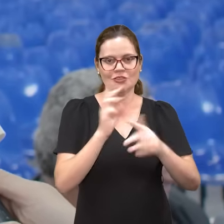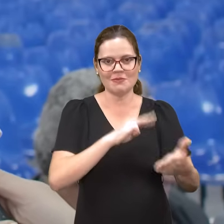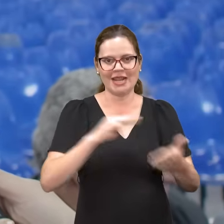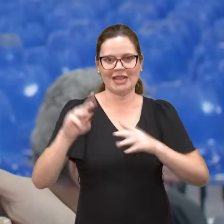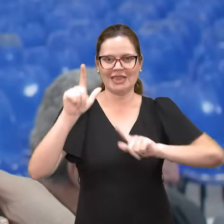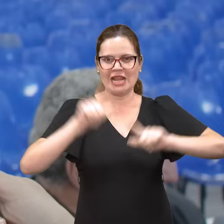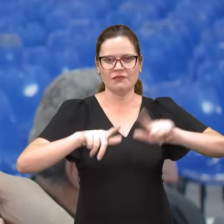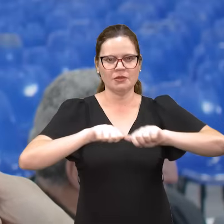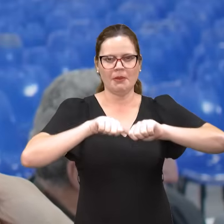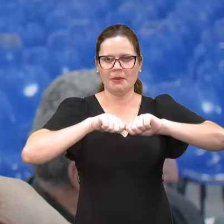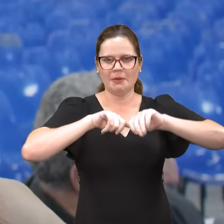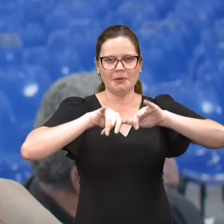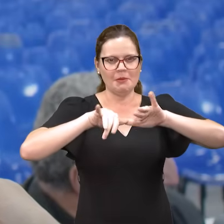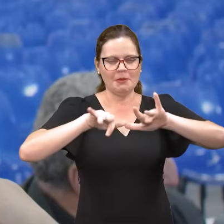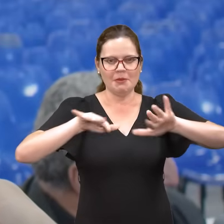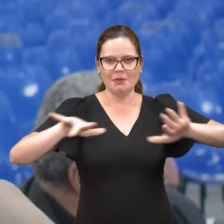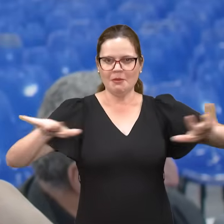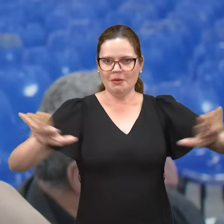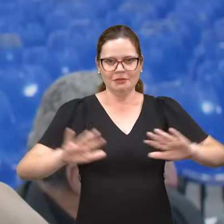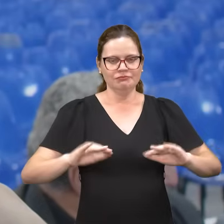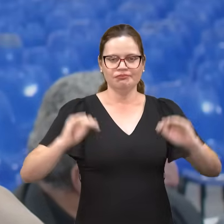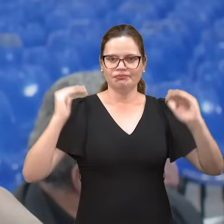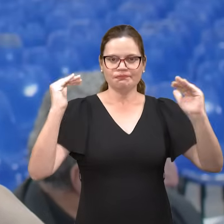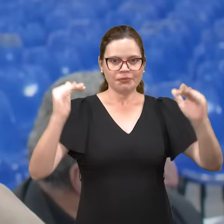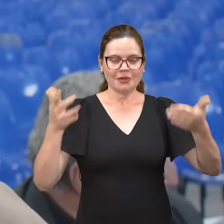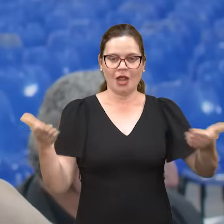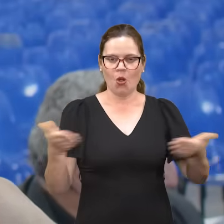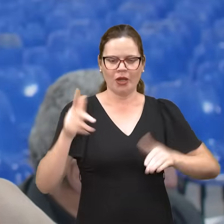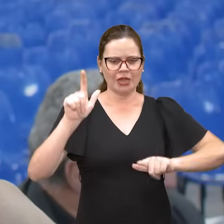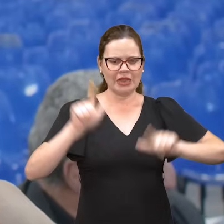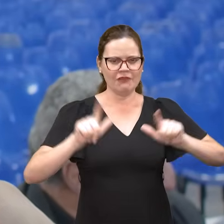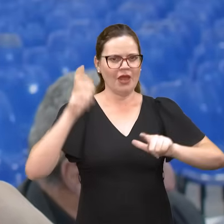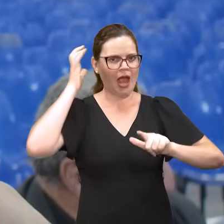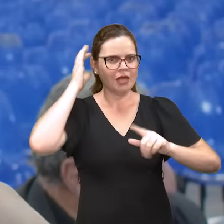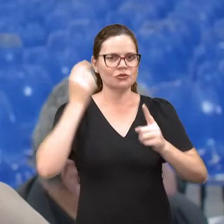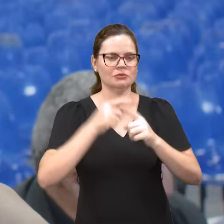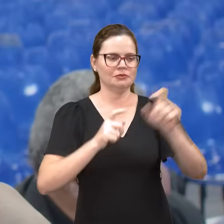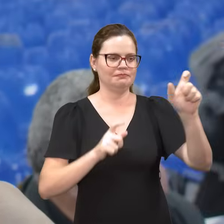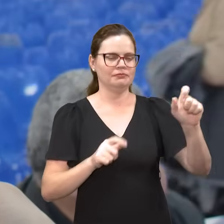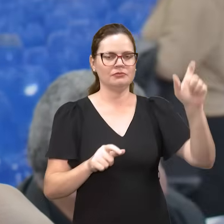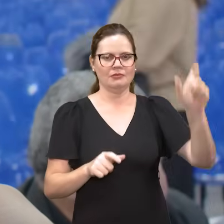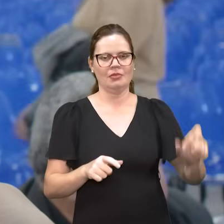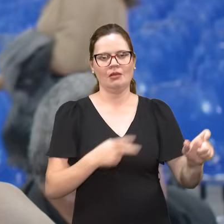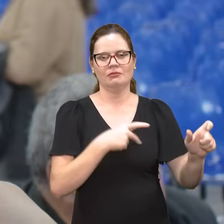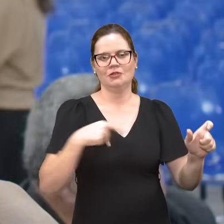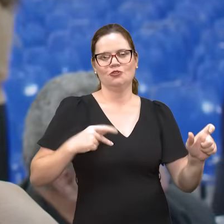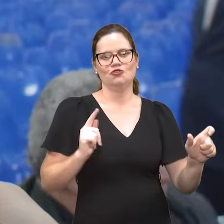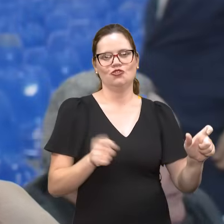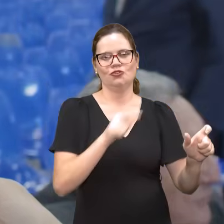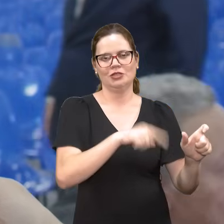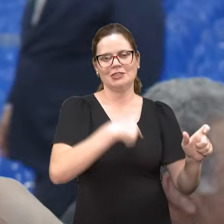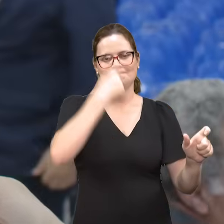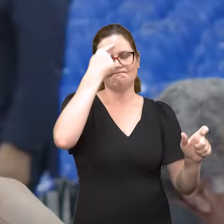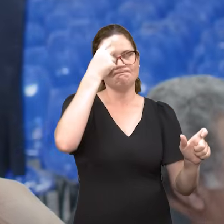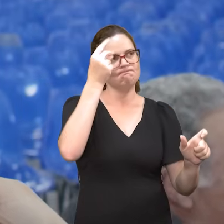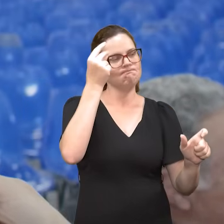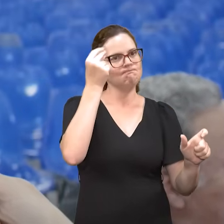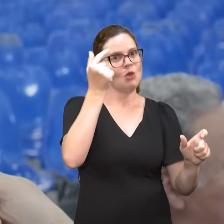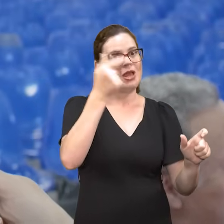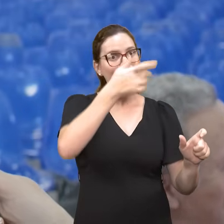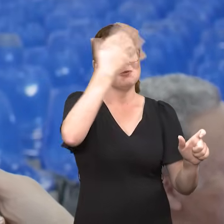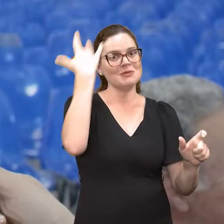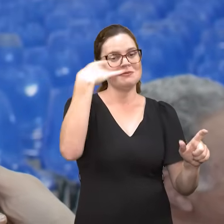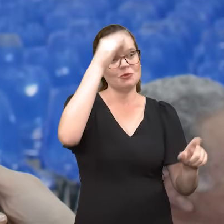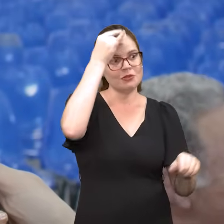Maranata está no patamar que está, é porque a cabeça dele, a cabeça pensante e dirigida pelo